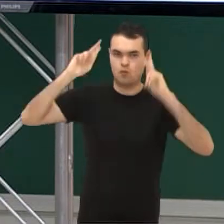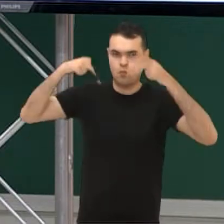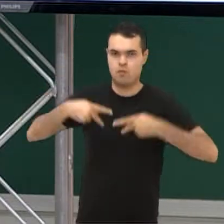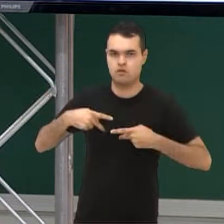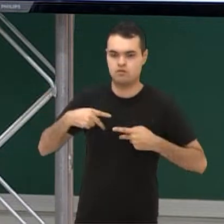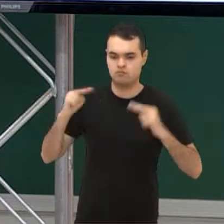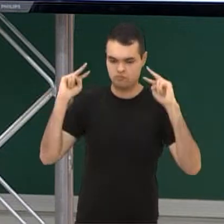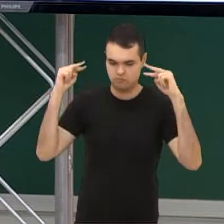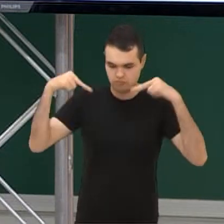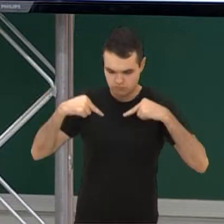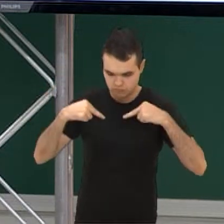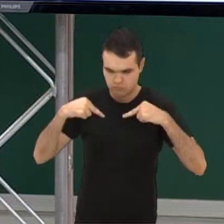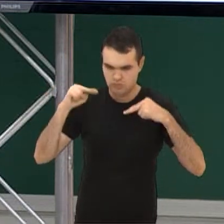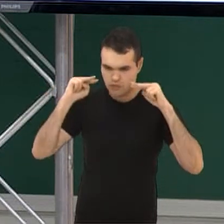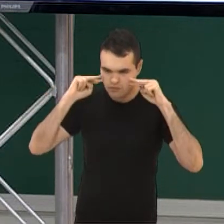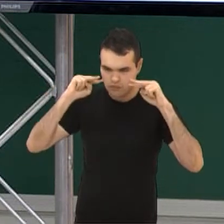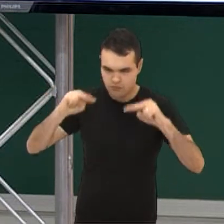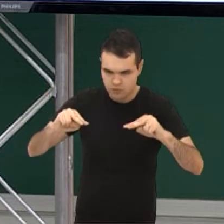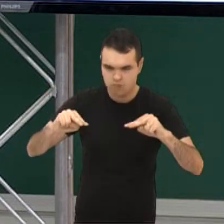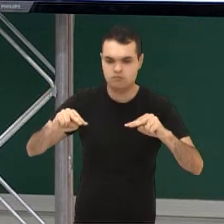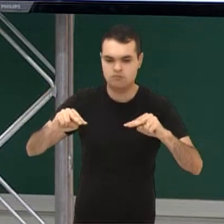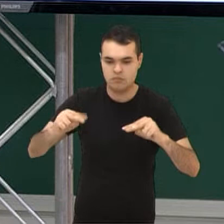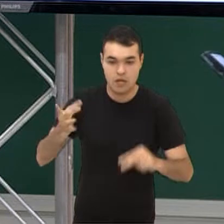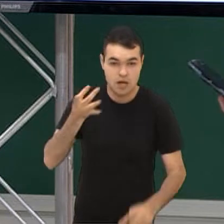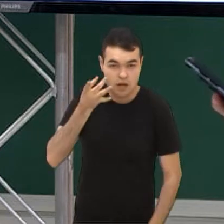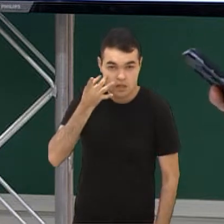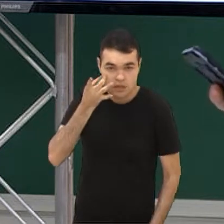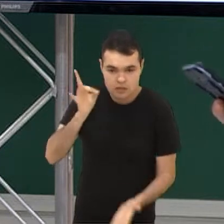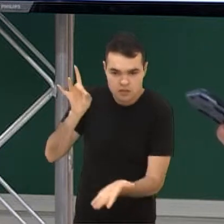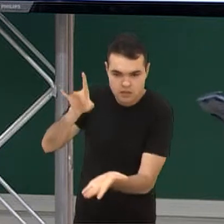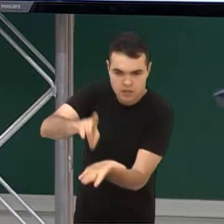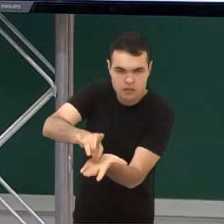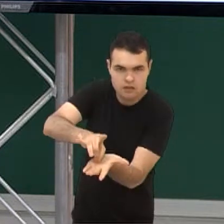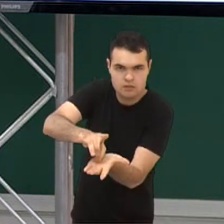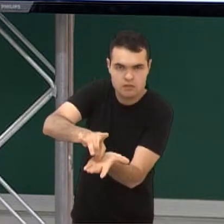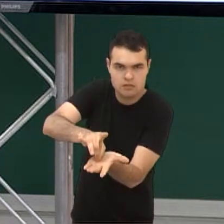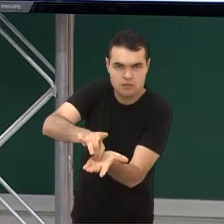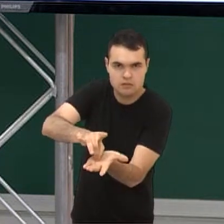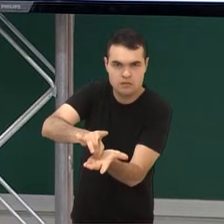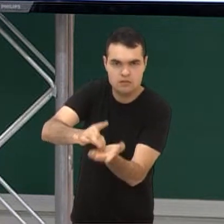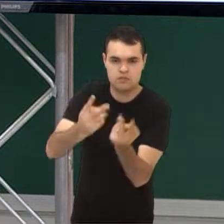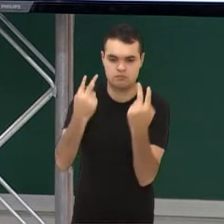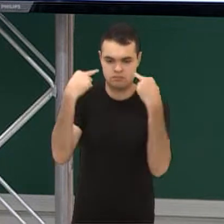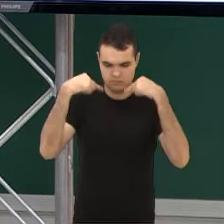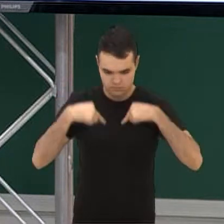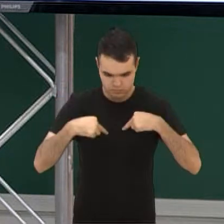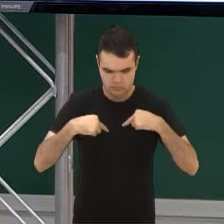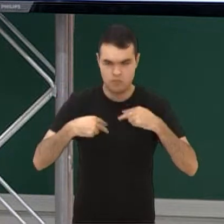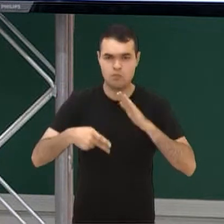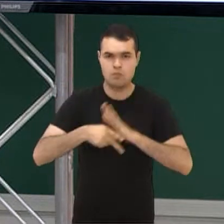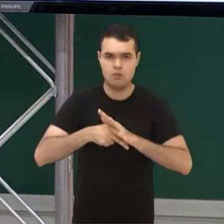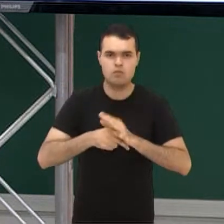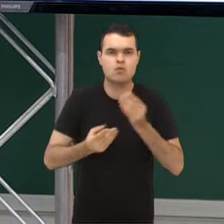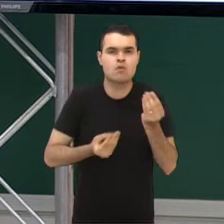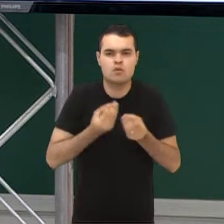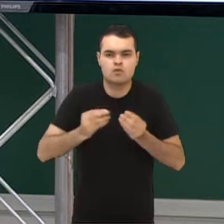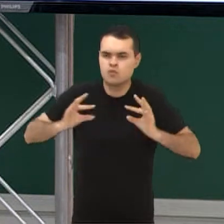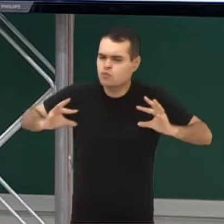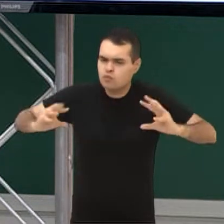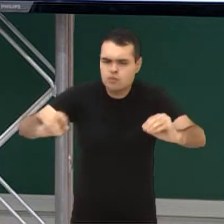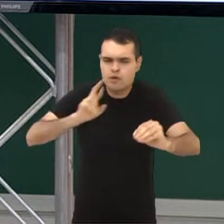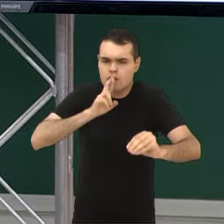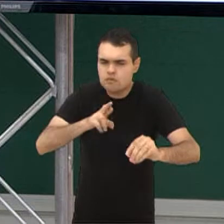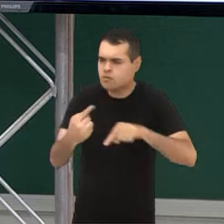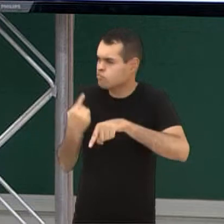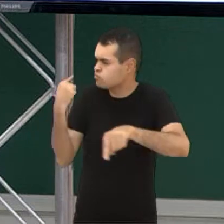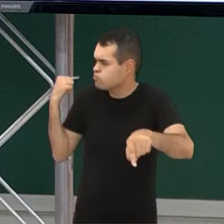voltou para a realidade empírica, que ele se voltou, por exemplo, para a nossa condição material e que todas as respostas passaram a